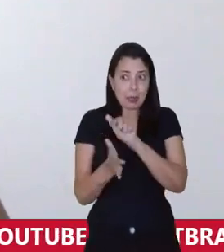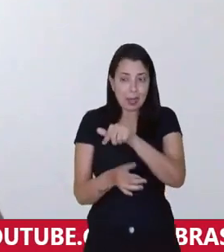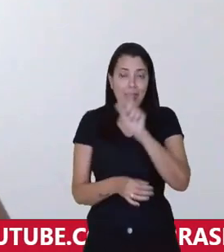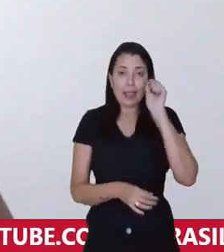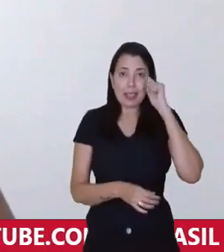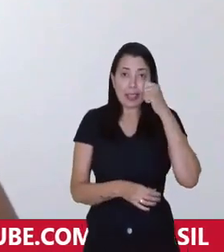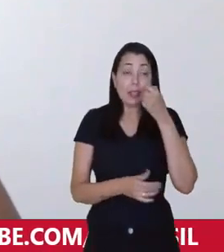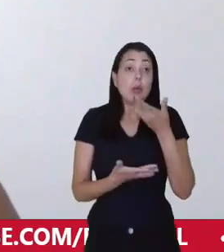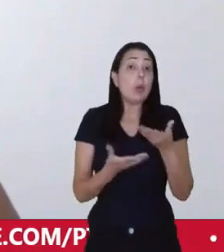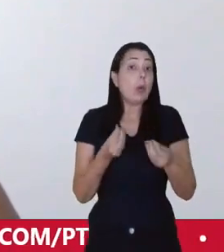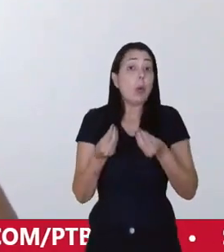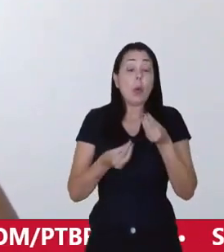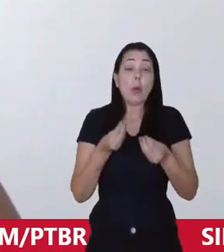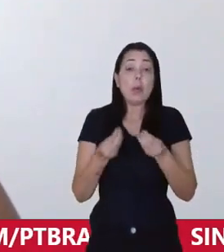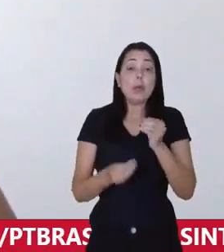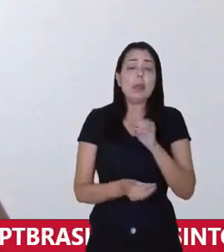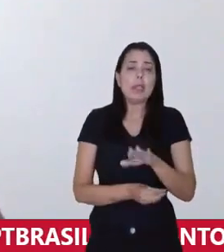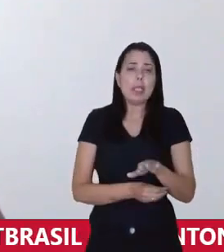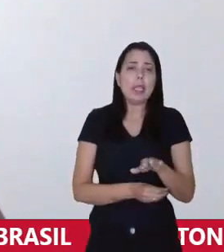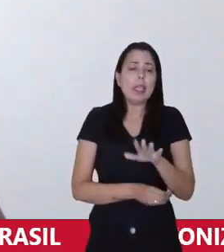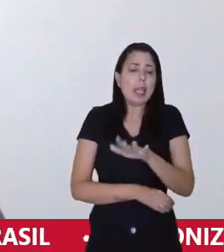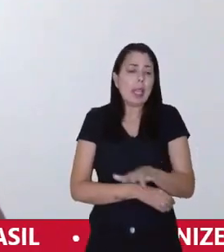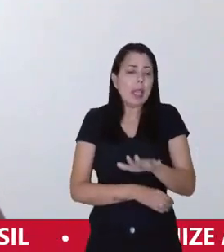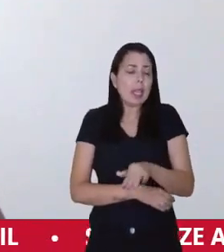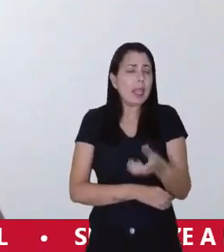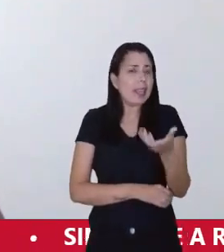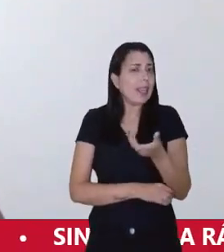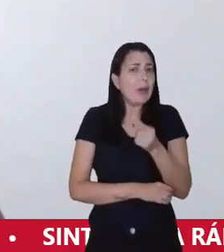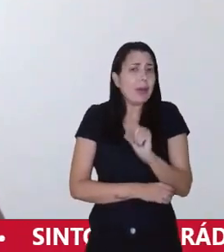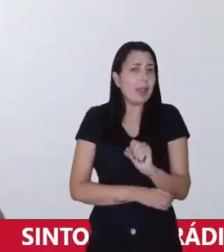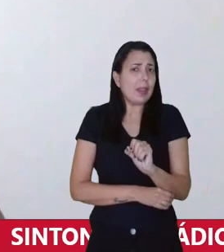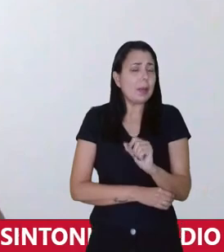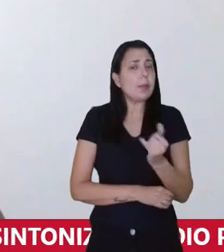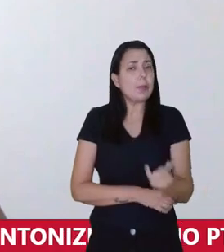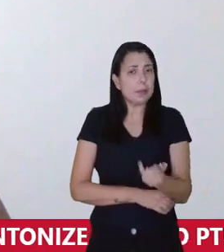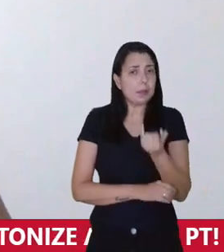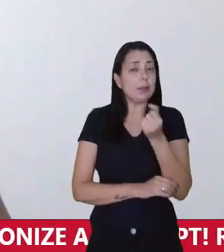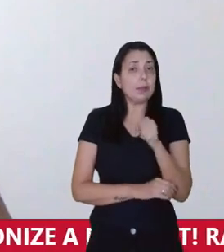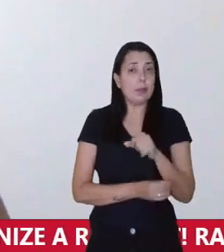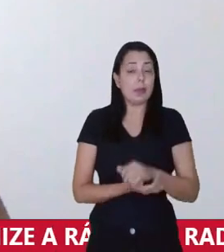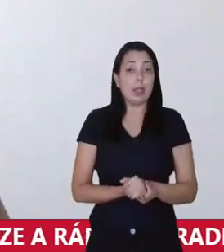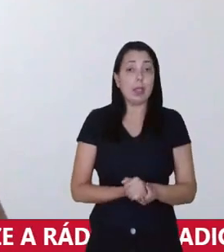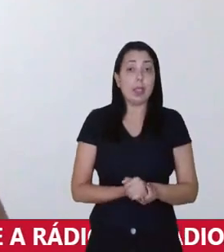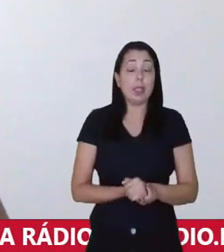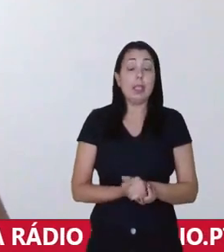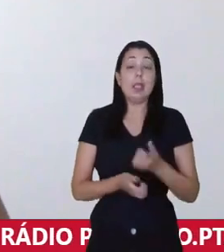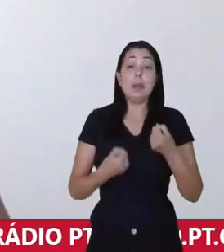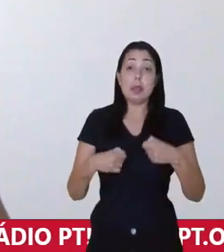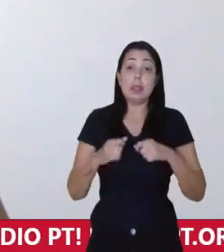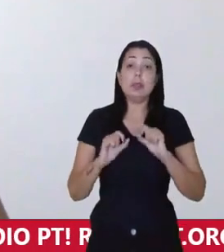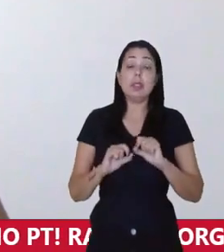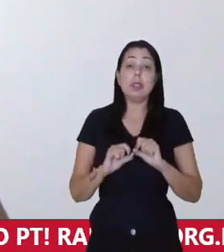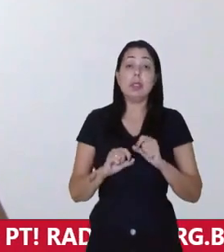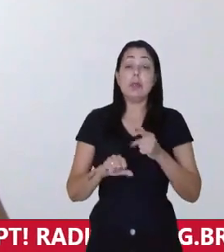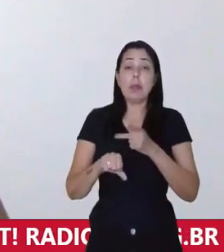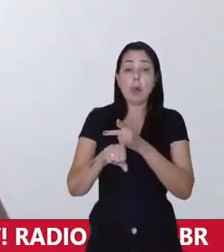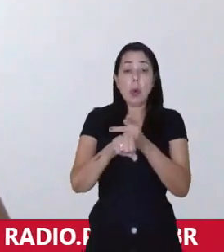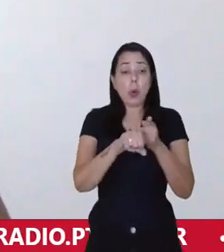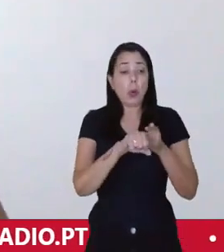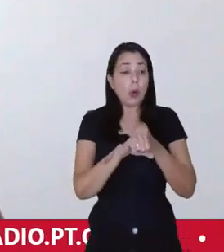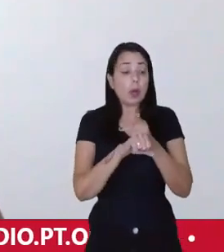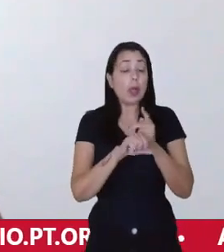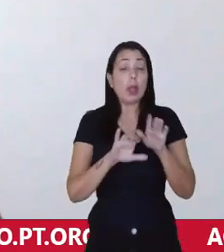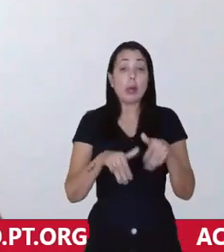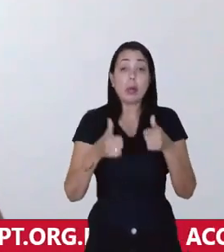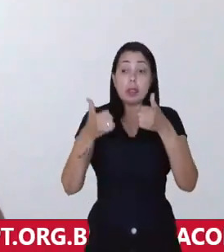e que infância que elas querem, isso é muito, muito importante, e é isso que nós precisamos resgatar quando eu